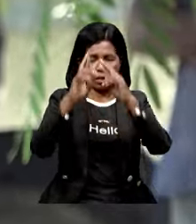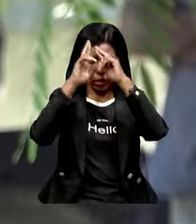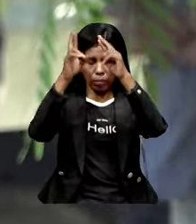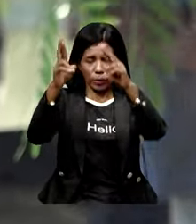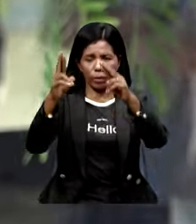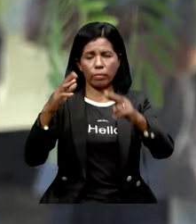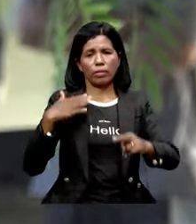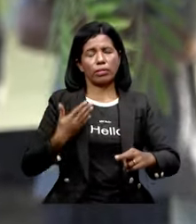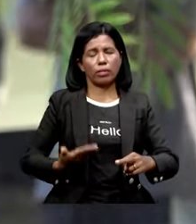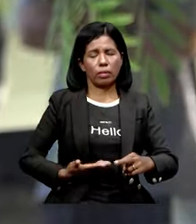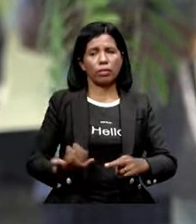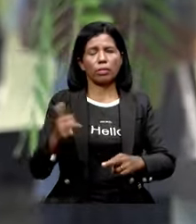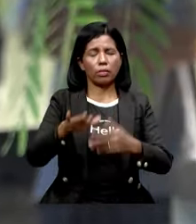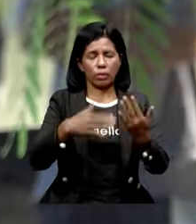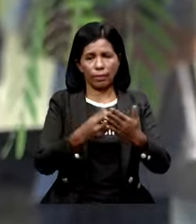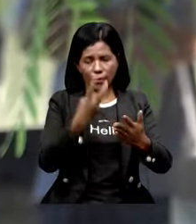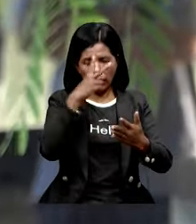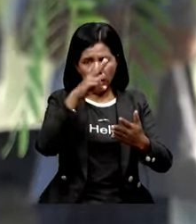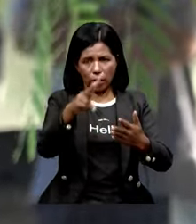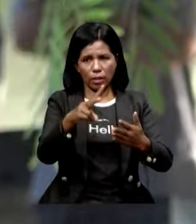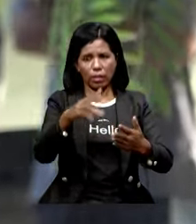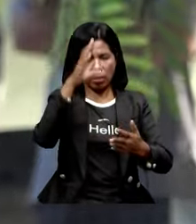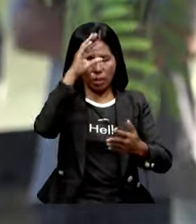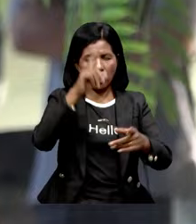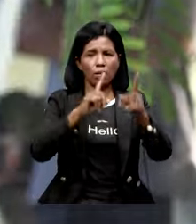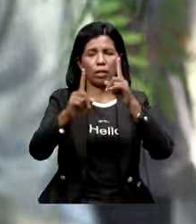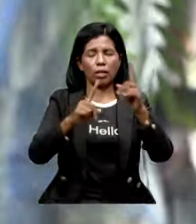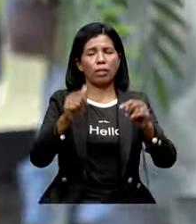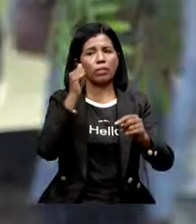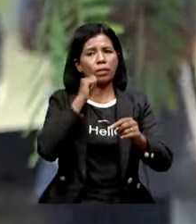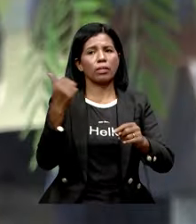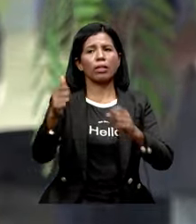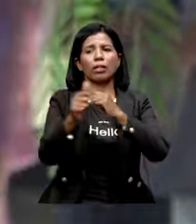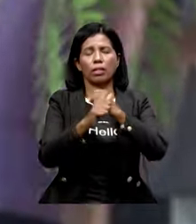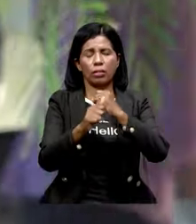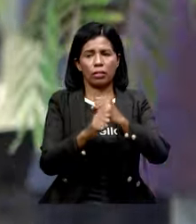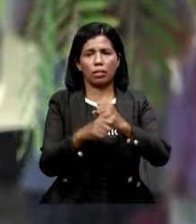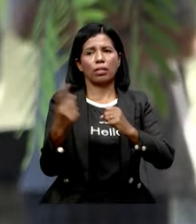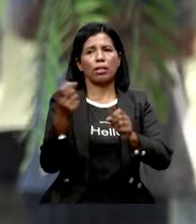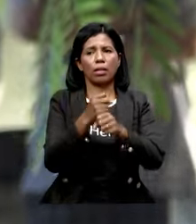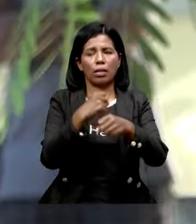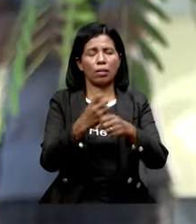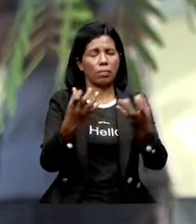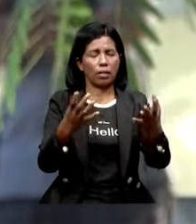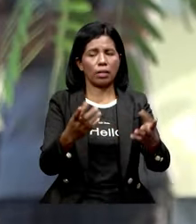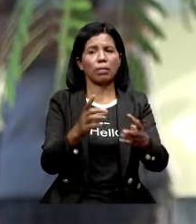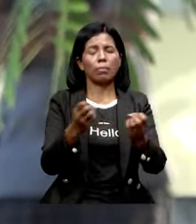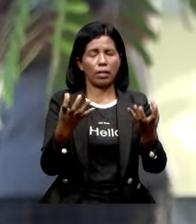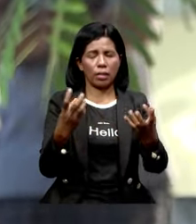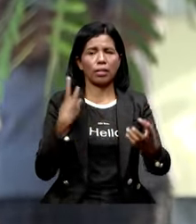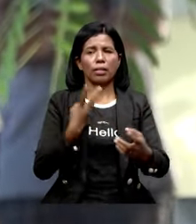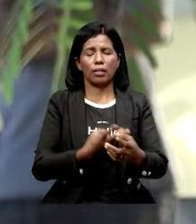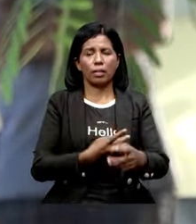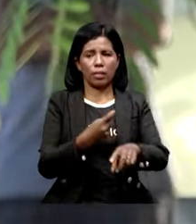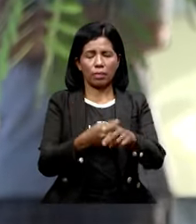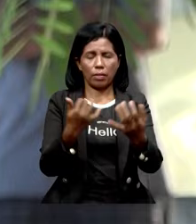sira. Também estaremos muito bem na barra que tamanho circulia, mas o efeito será a saúde, a luta de barra que luta. O momento não queda,